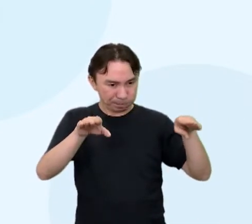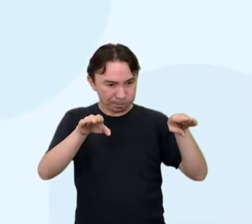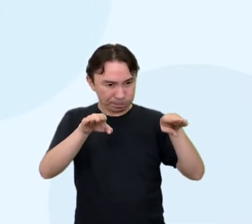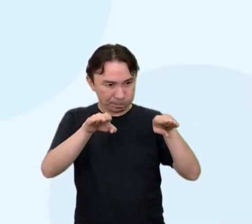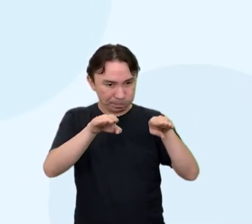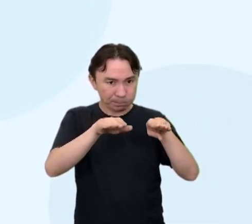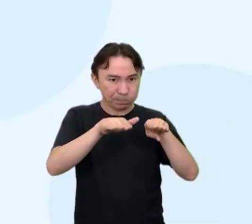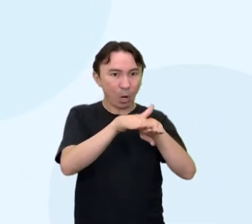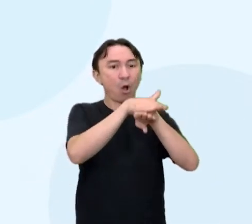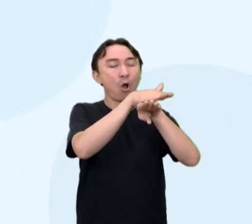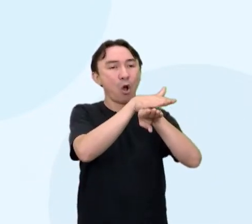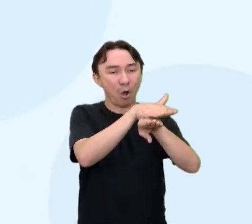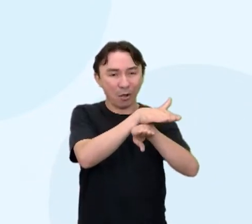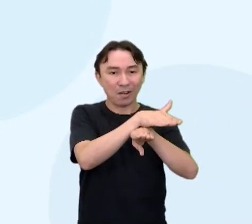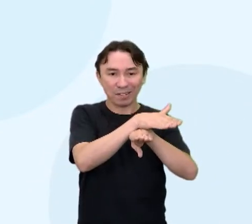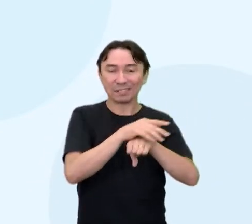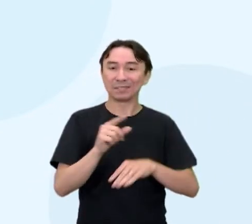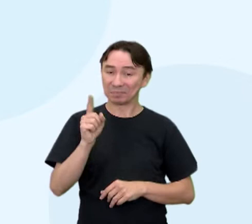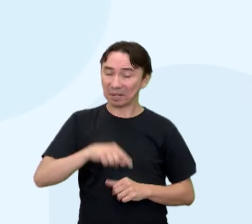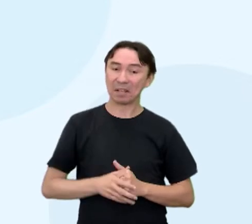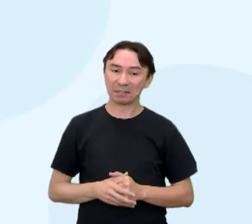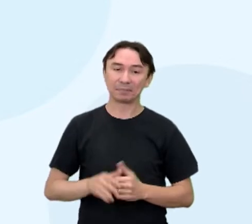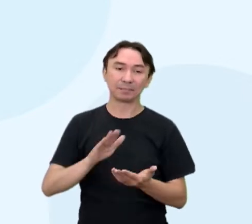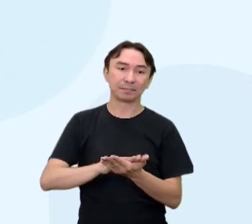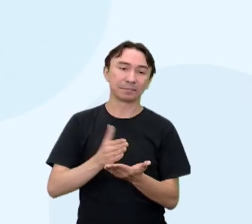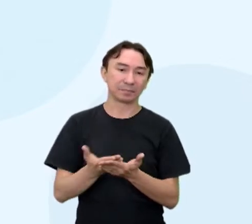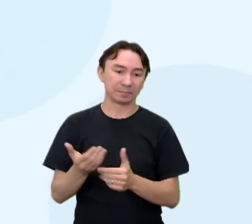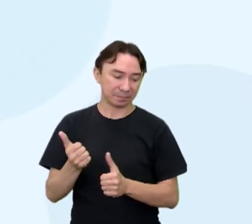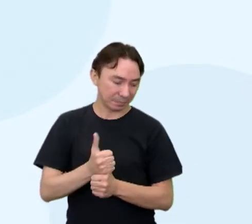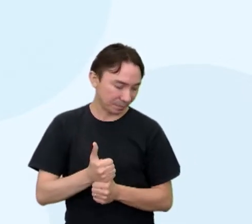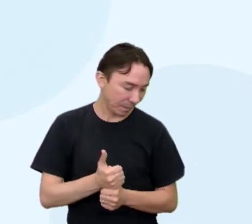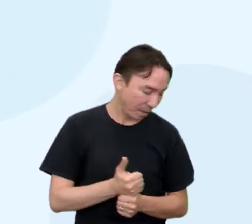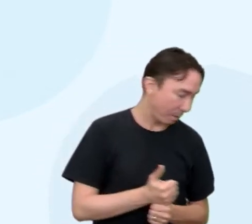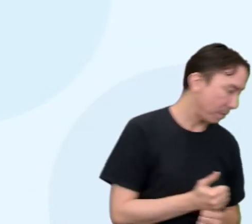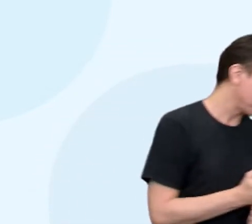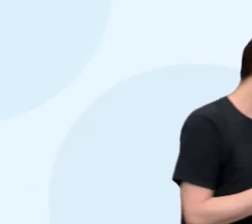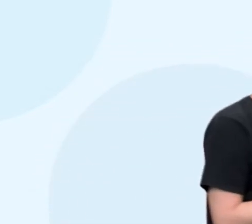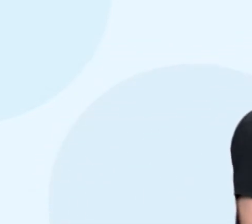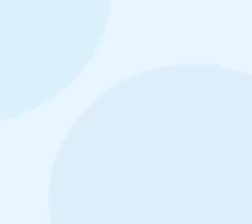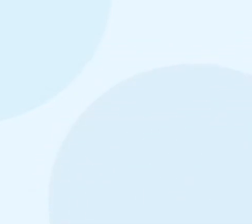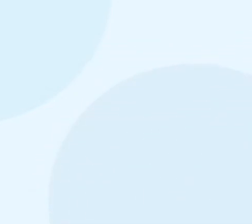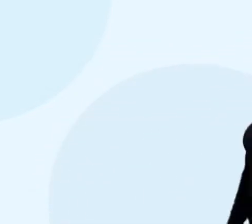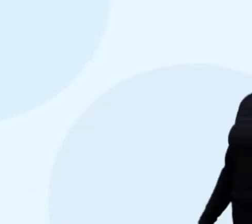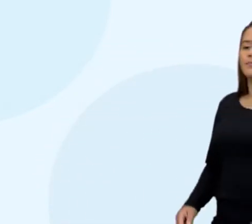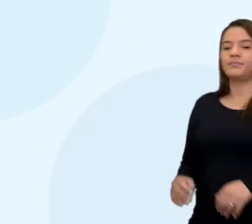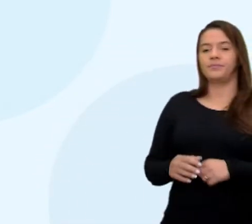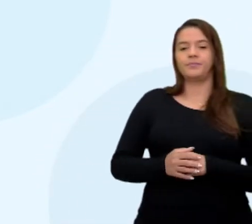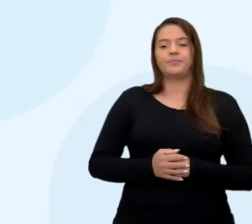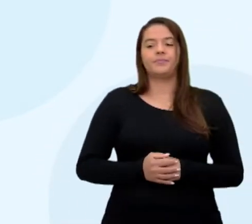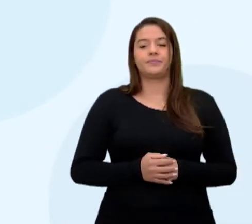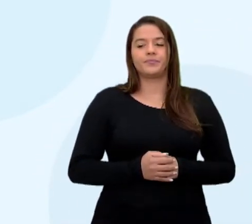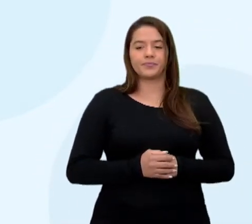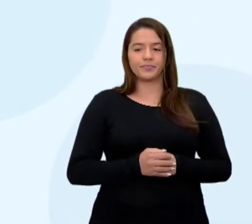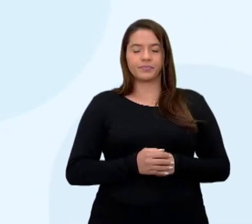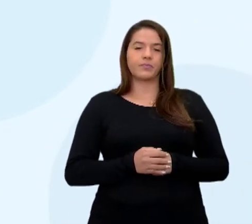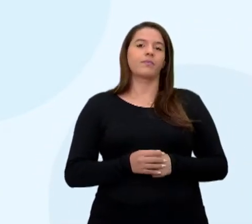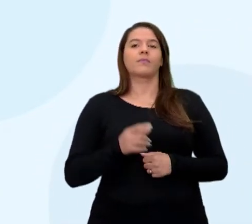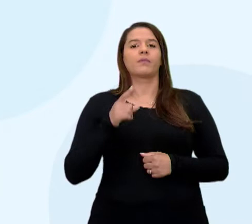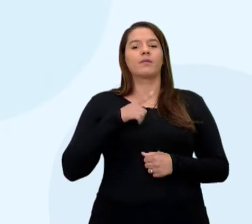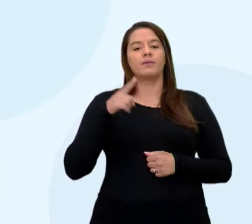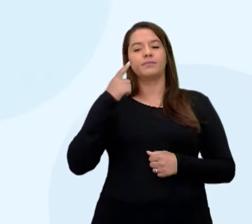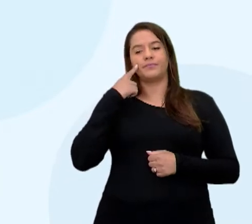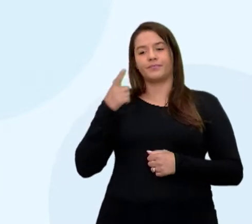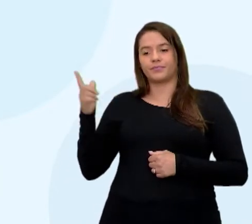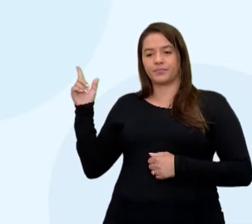isso aí, né, que é um processo aí de subducção, pode formar ilhas vulcânicas, como mostra a